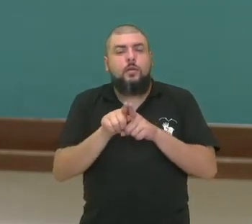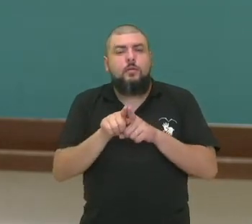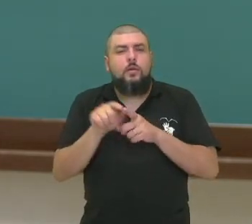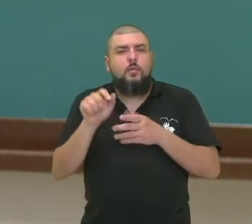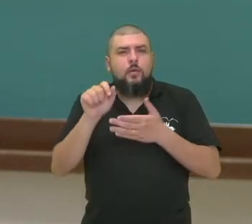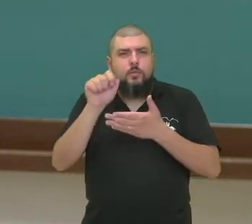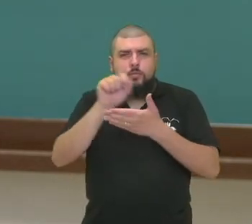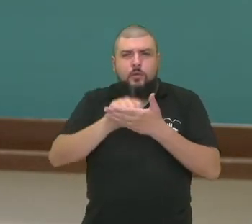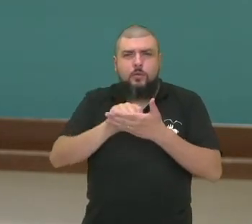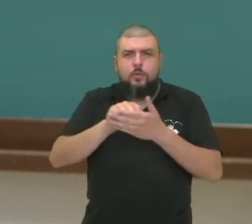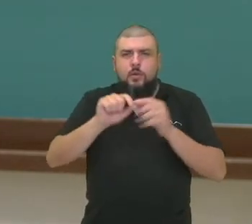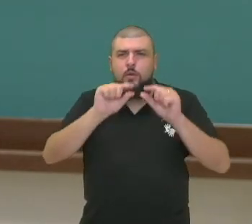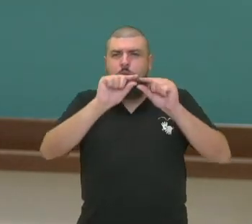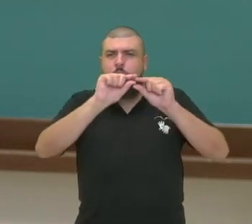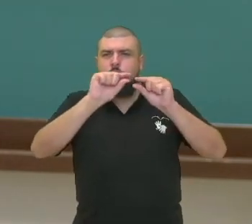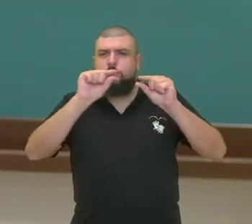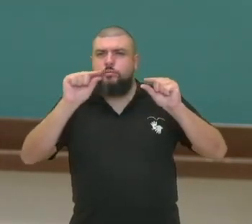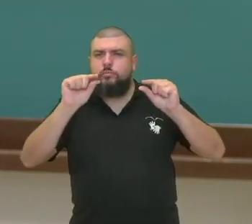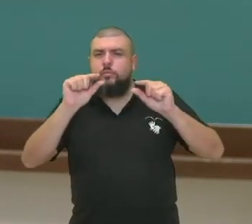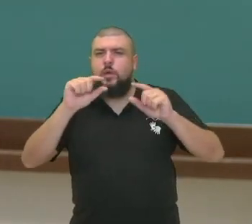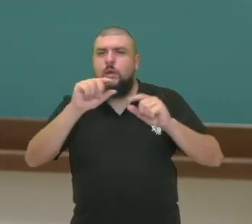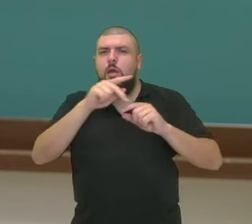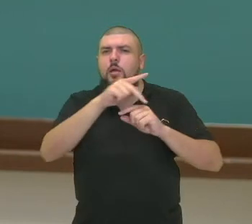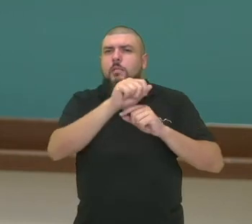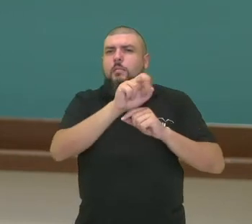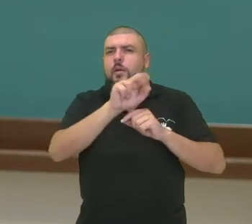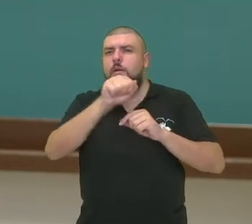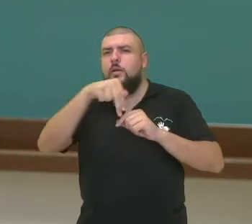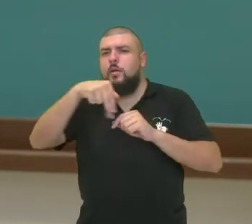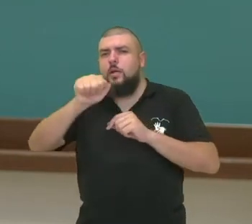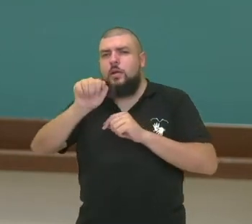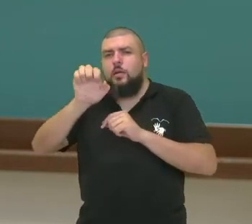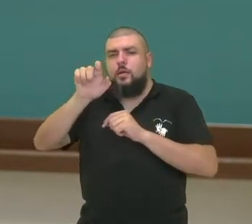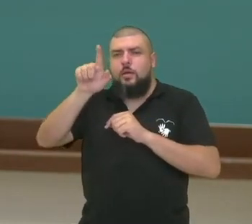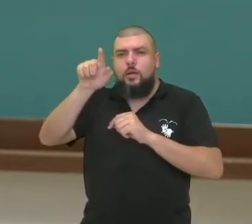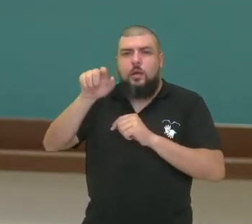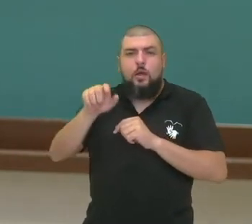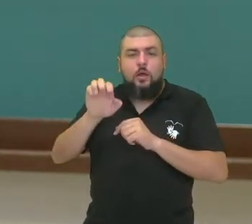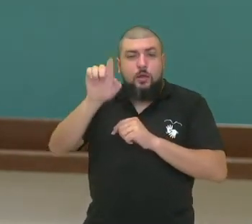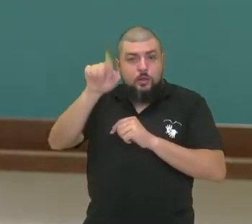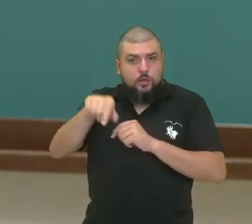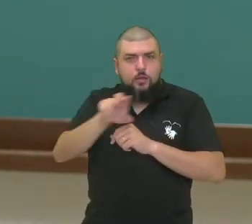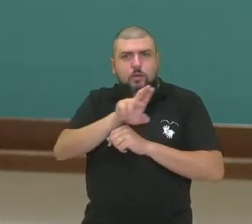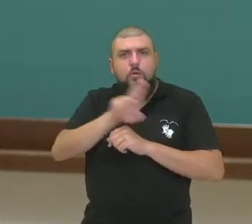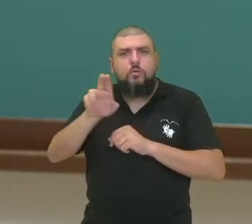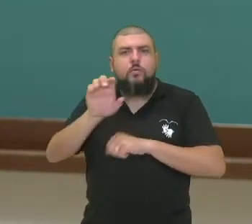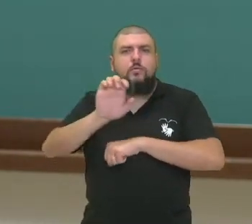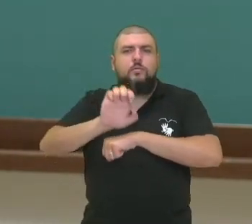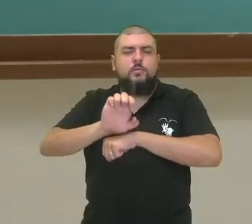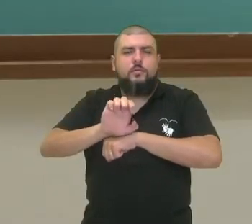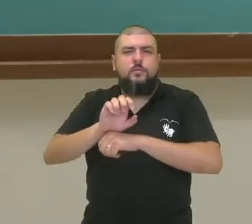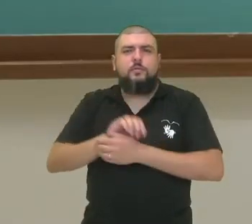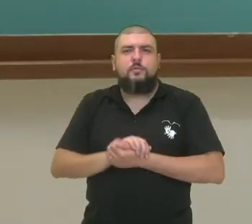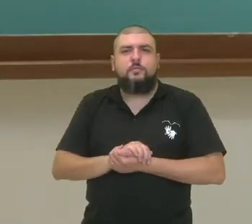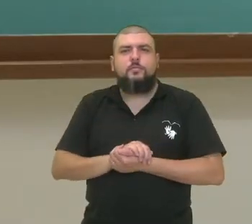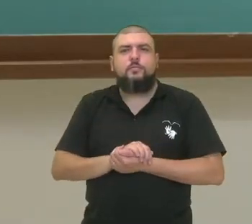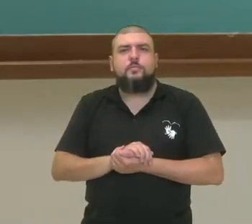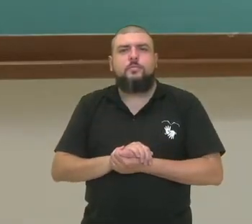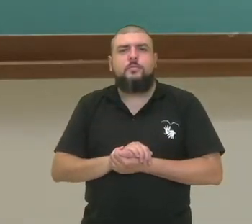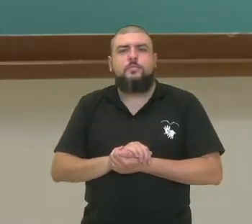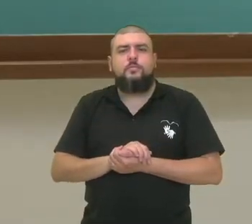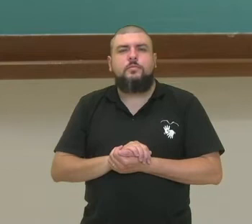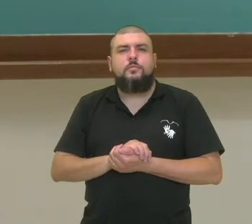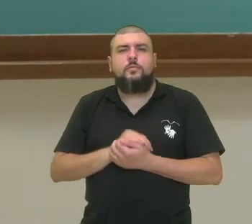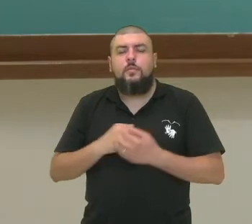Paraná em verde, em referência ao nome do nosso estado. O brasão, então o brasão de